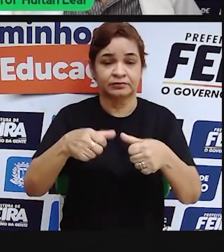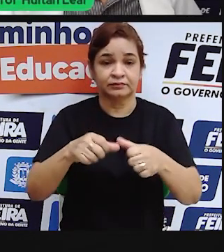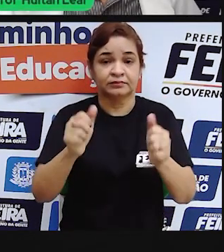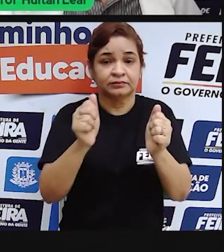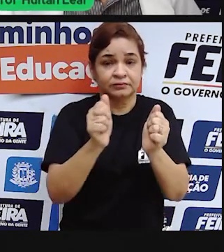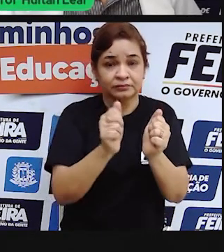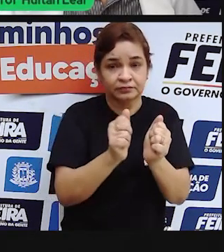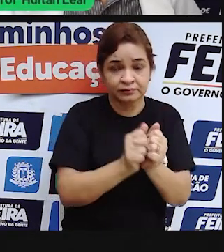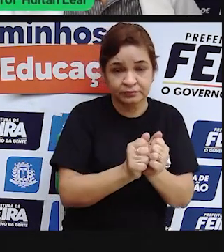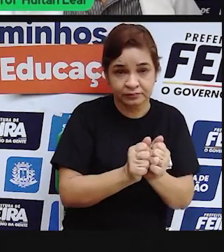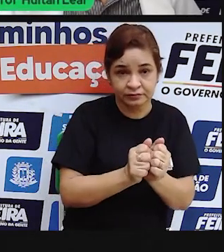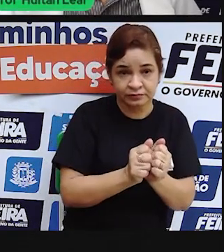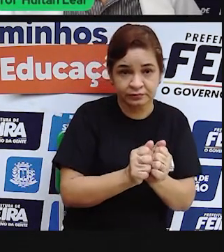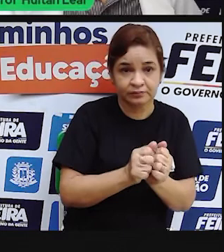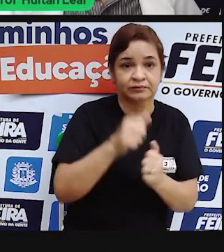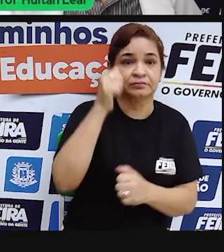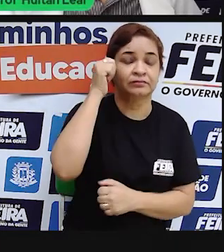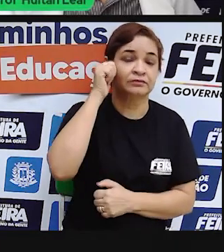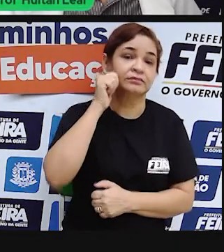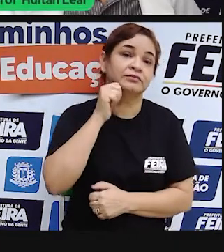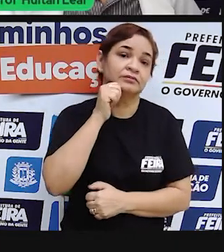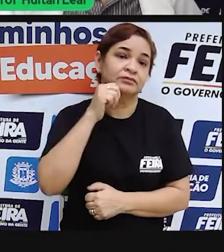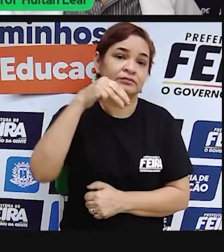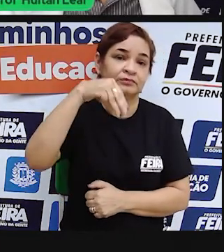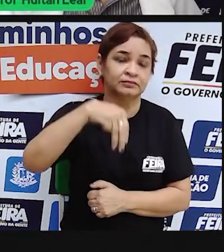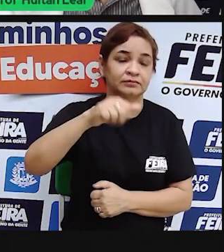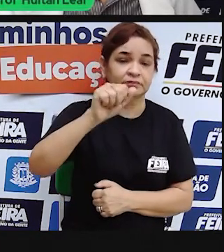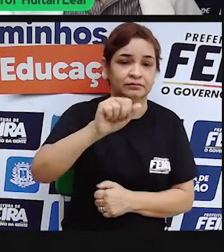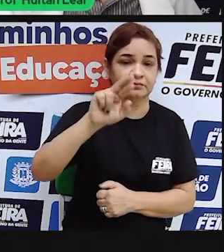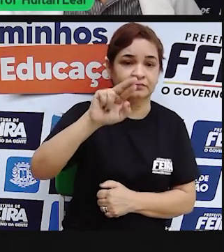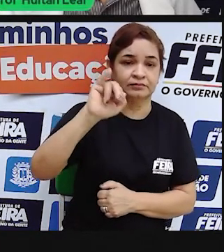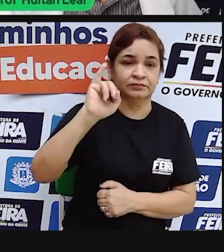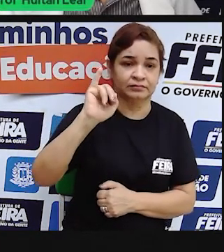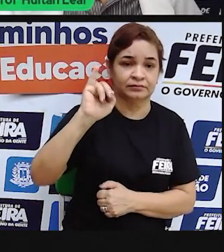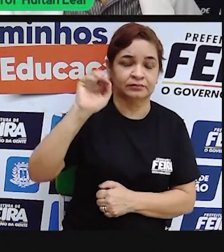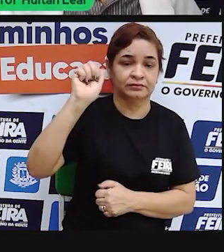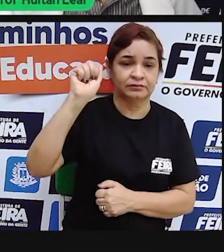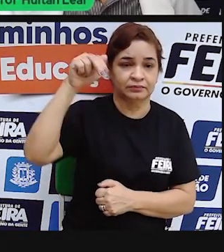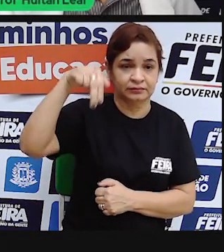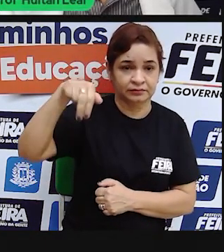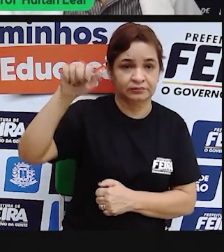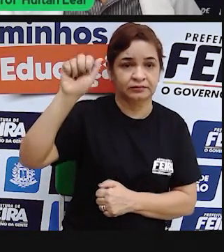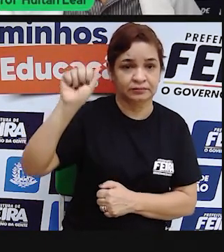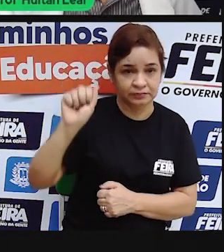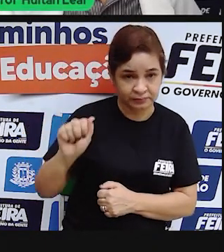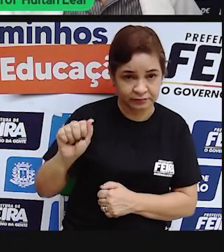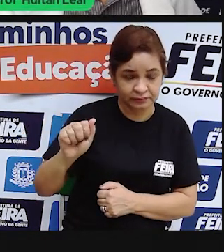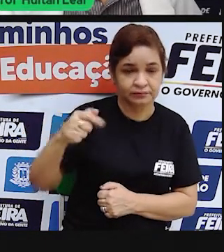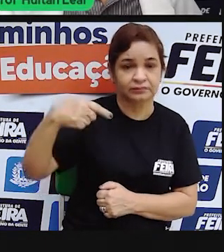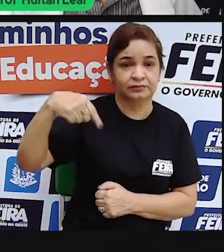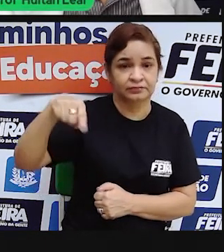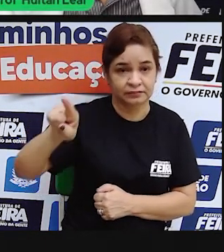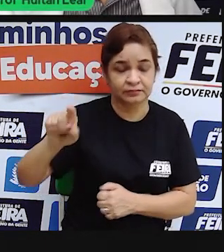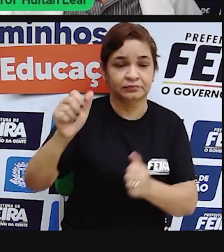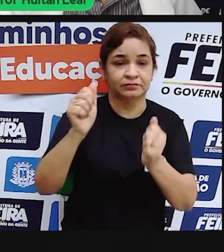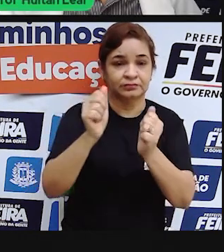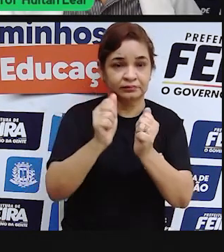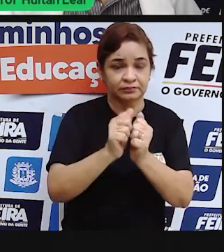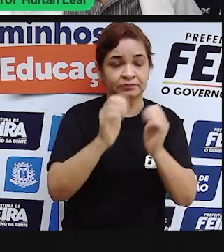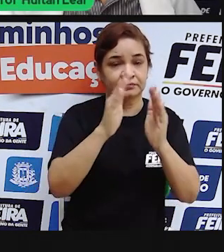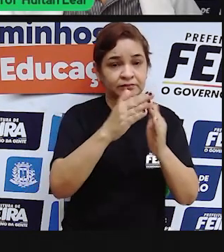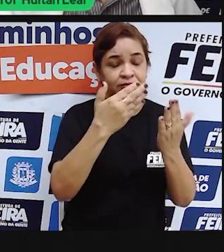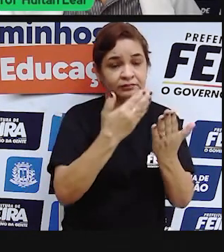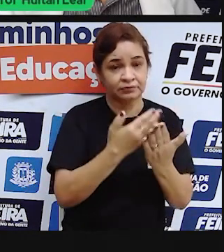frase. Com os vizinhos, Mariana sempre vai para a escola na